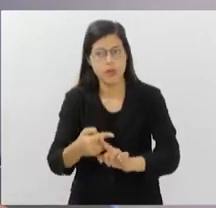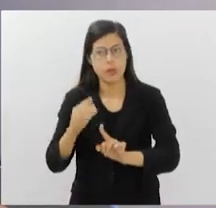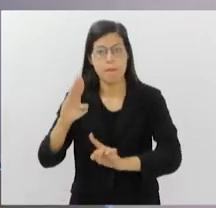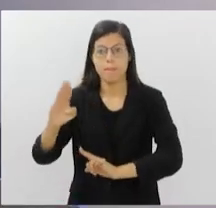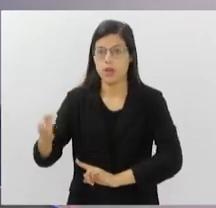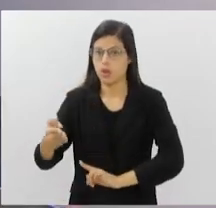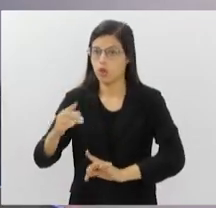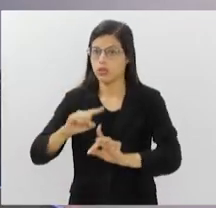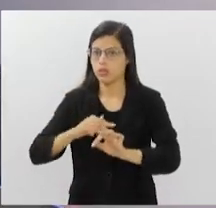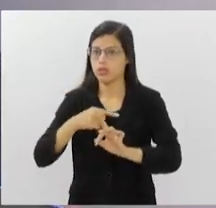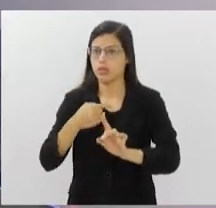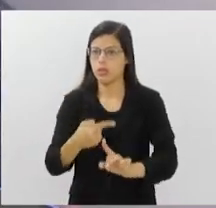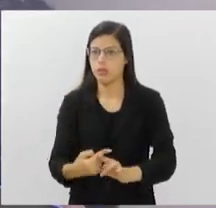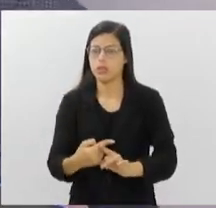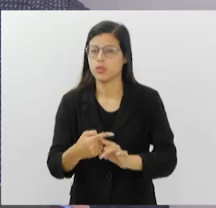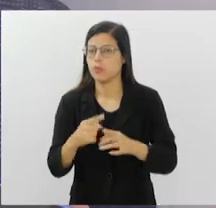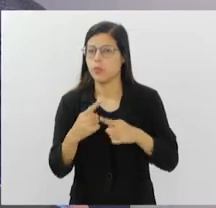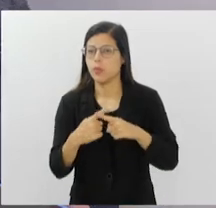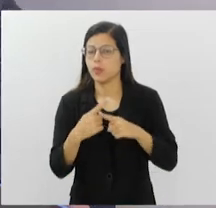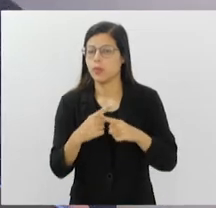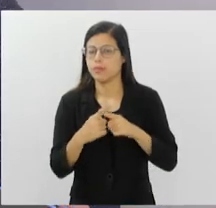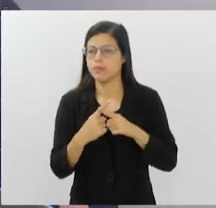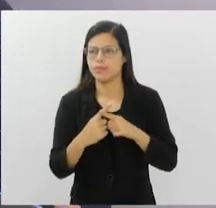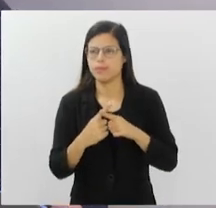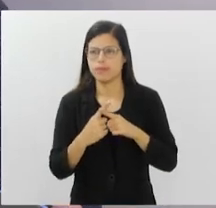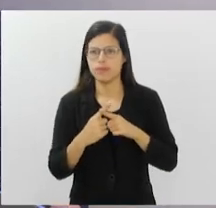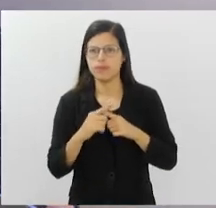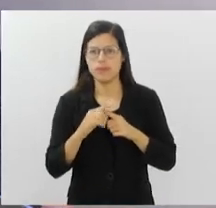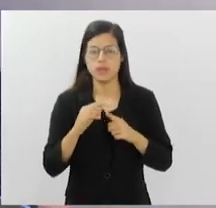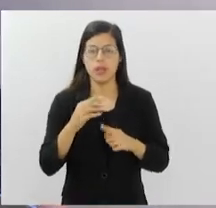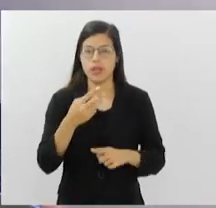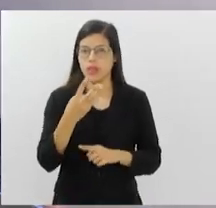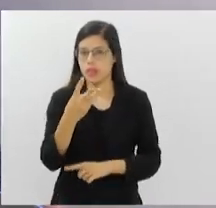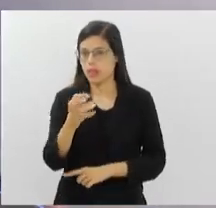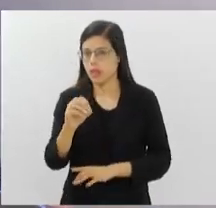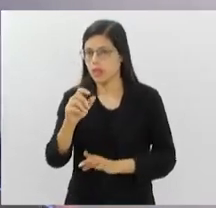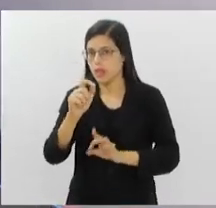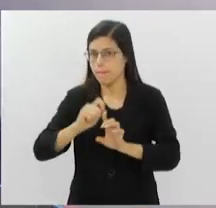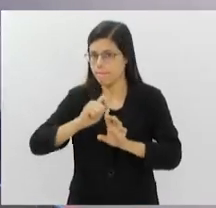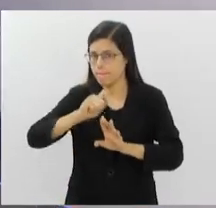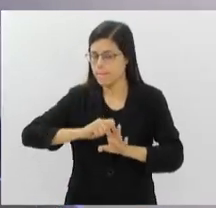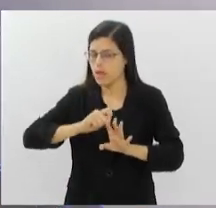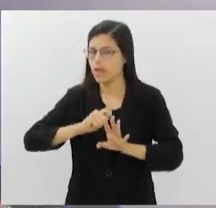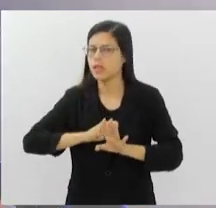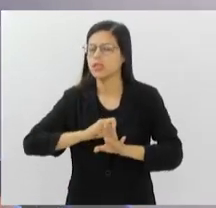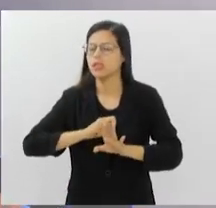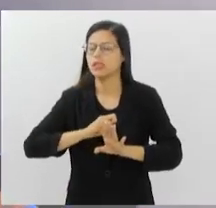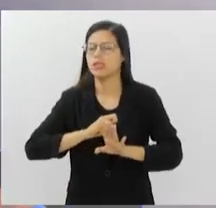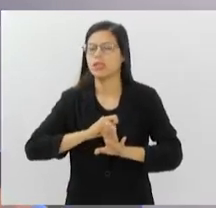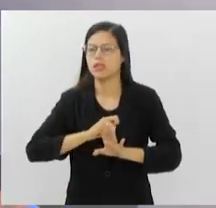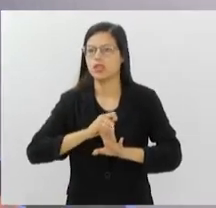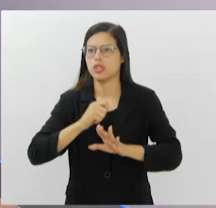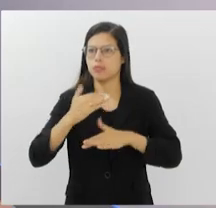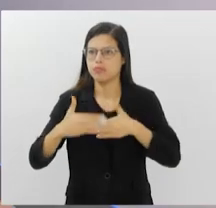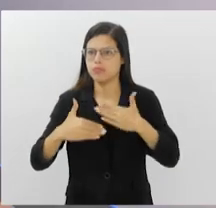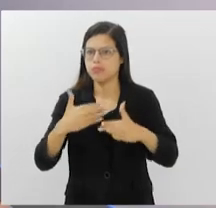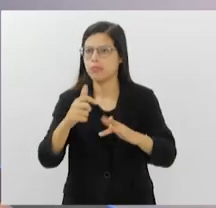até modo que você perde o ERJ. Por que bilhões? Porque já são 30 meses, né? 30 meses, mês a